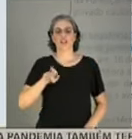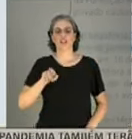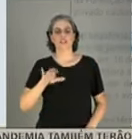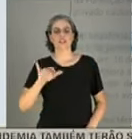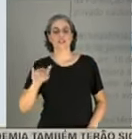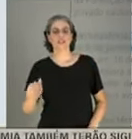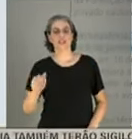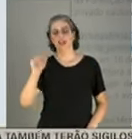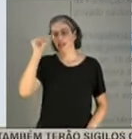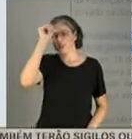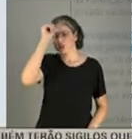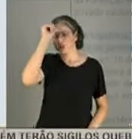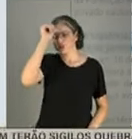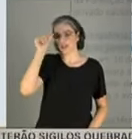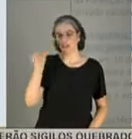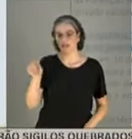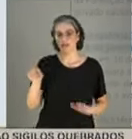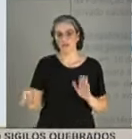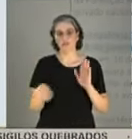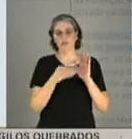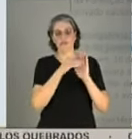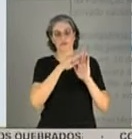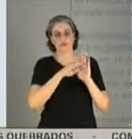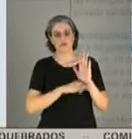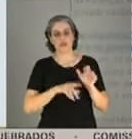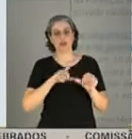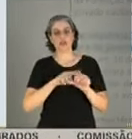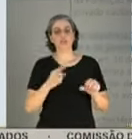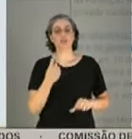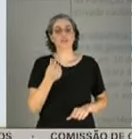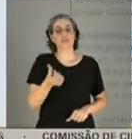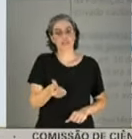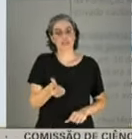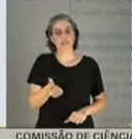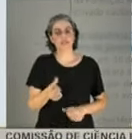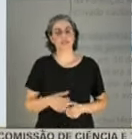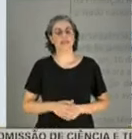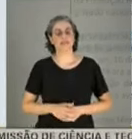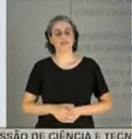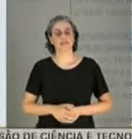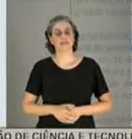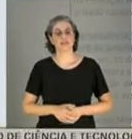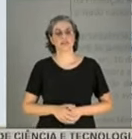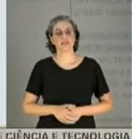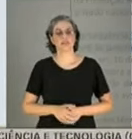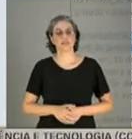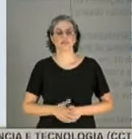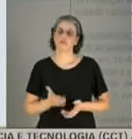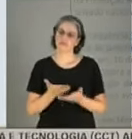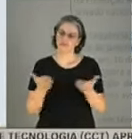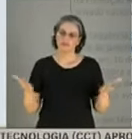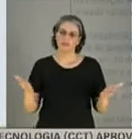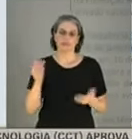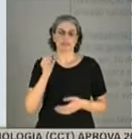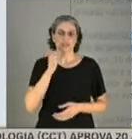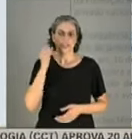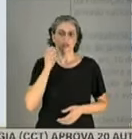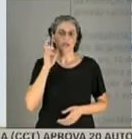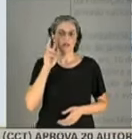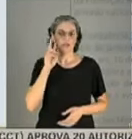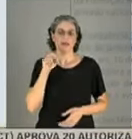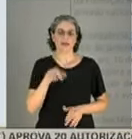regulatória indiana no rol disposto no artigo 16. Eu quero lembrar, senhoras senadoras, senhores senadores, essa medida